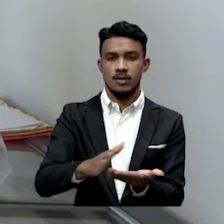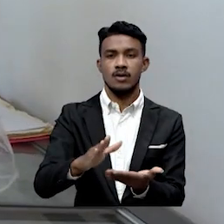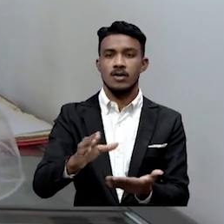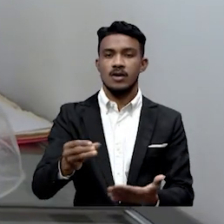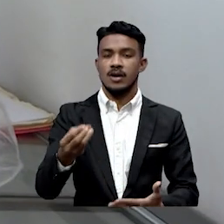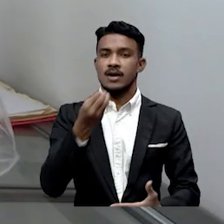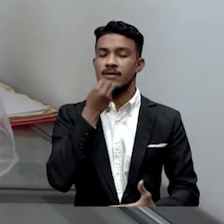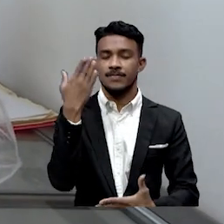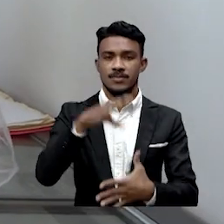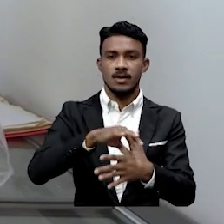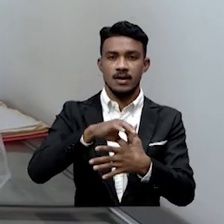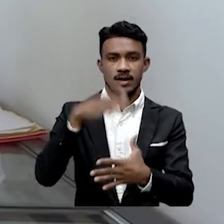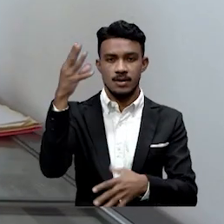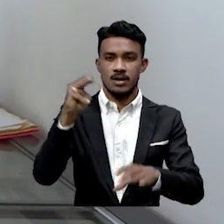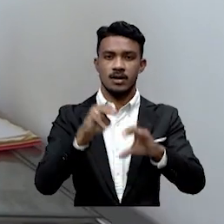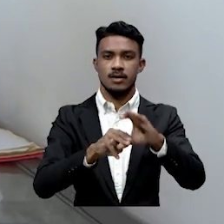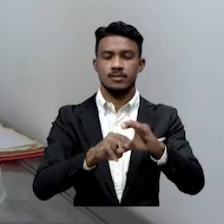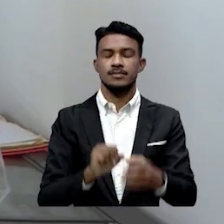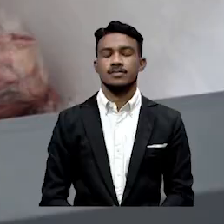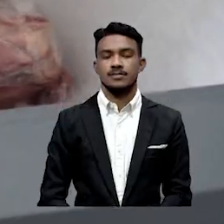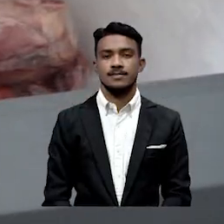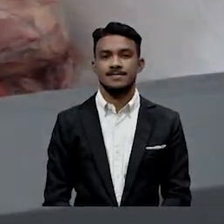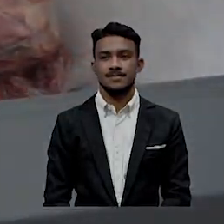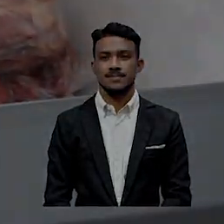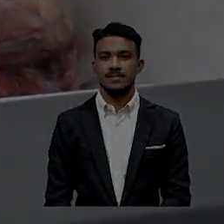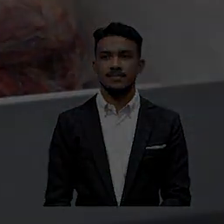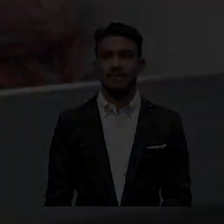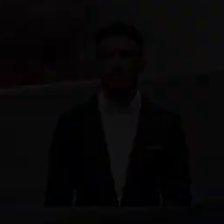sosa e mercado. Felicitas Borges, Zaime dos Santos, ZMN.